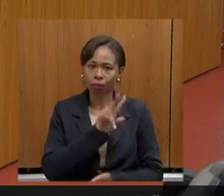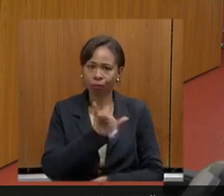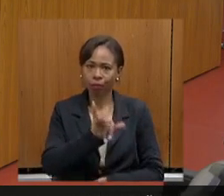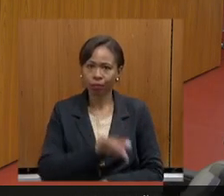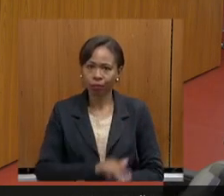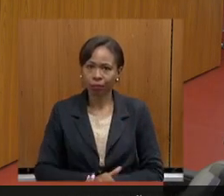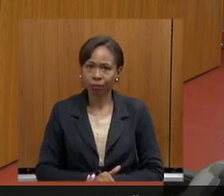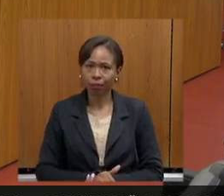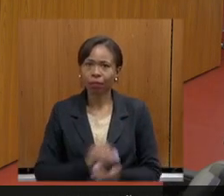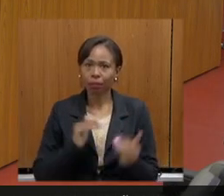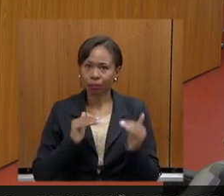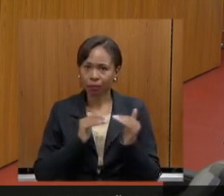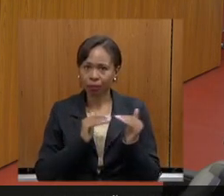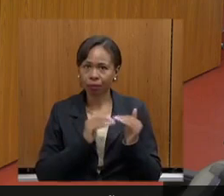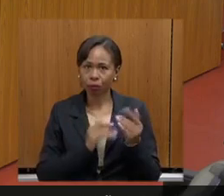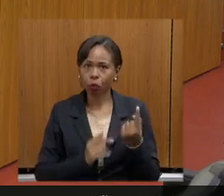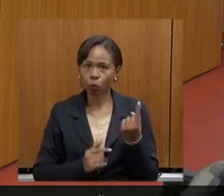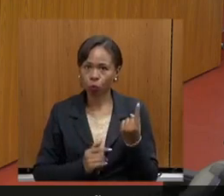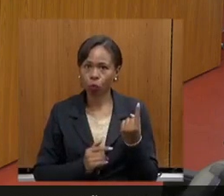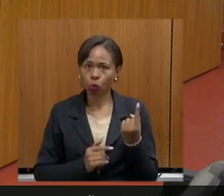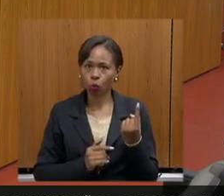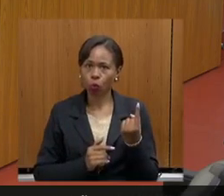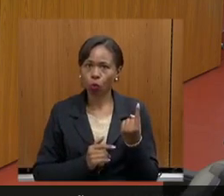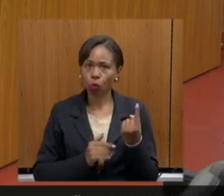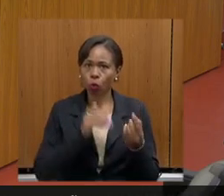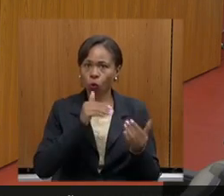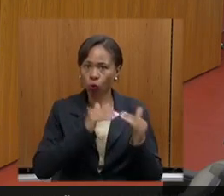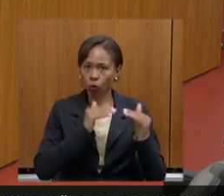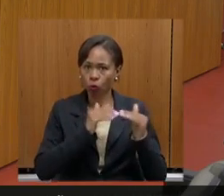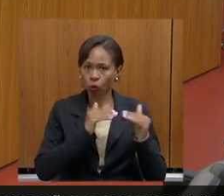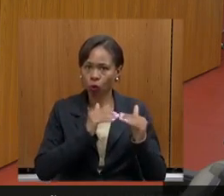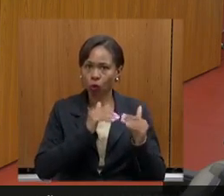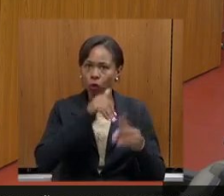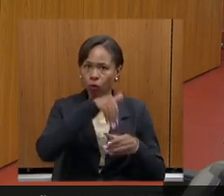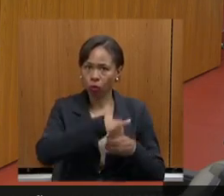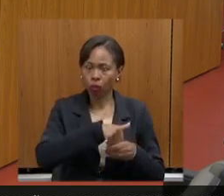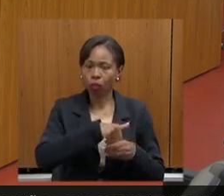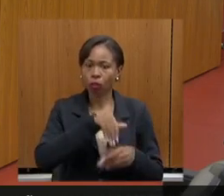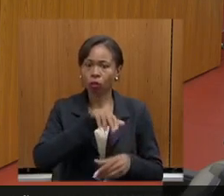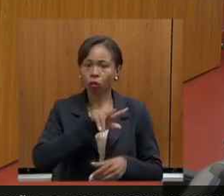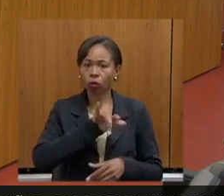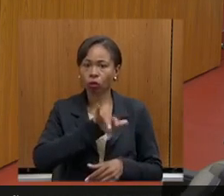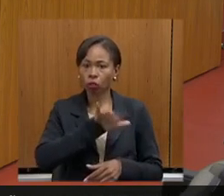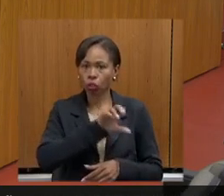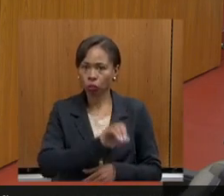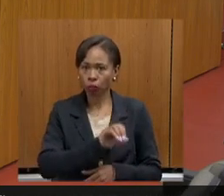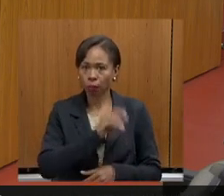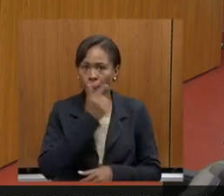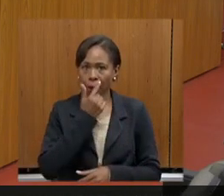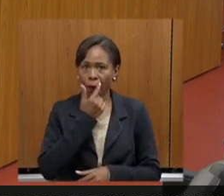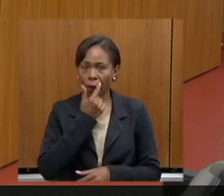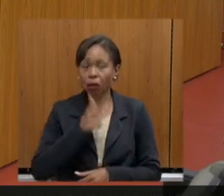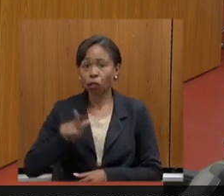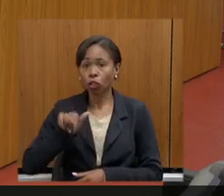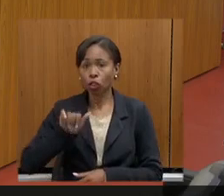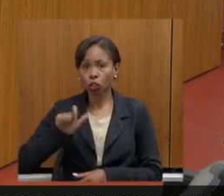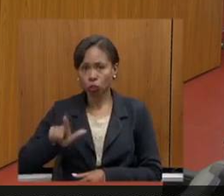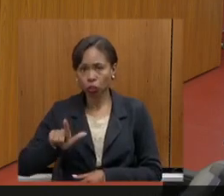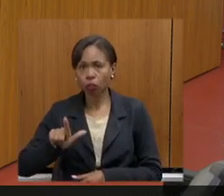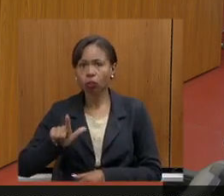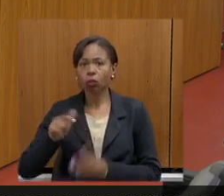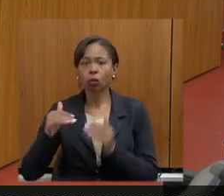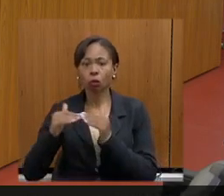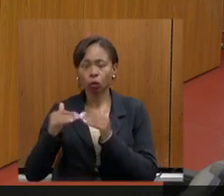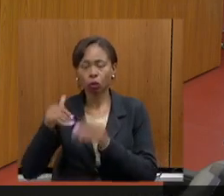voto favorável voto favorável do deputado Virgílio Guimarães é esse voto